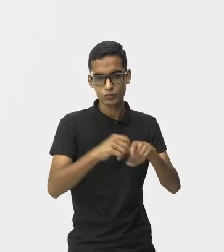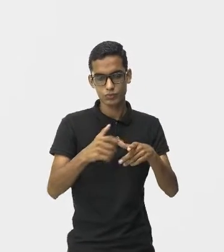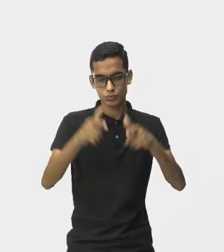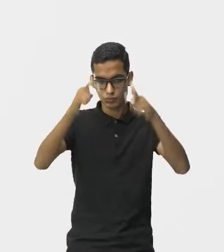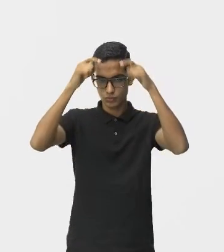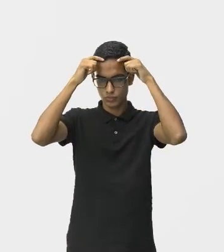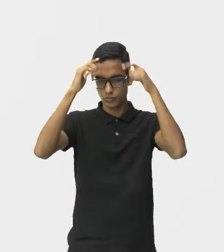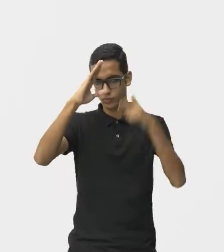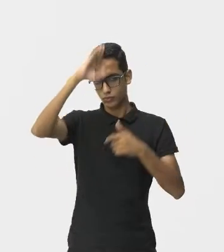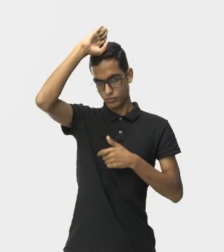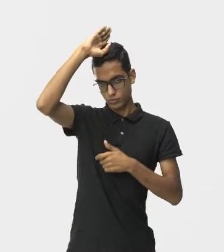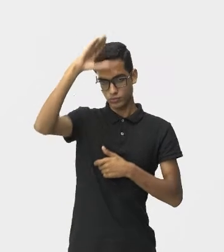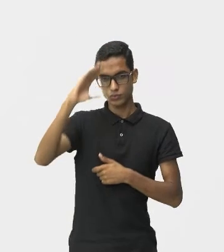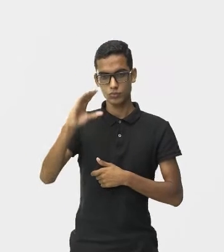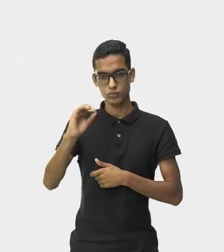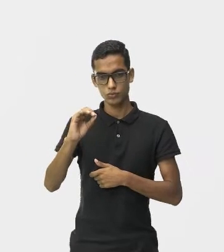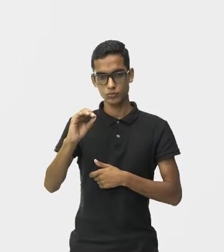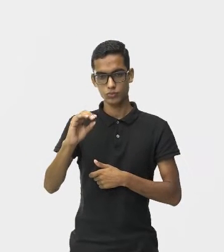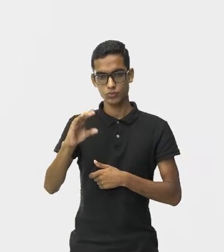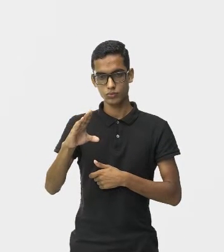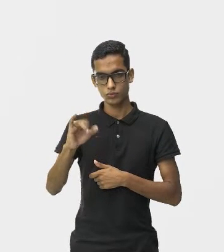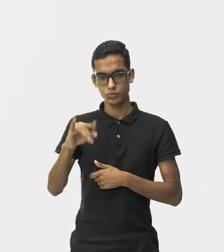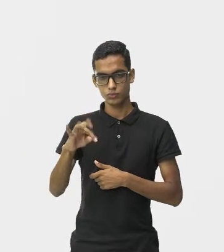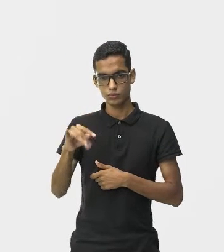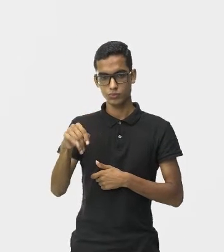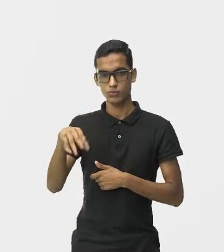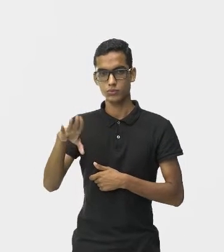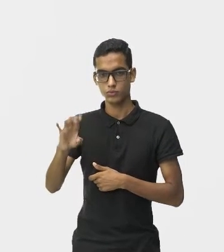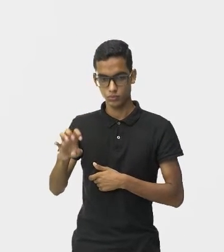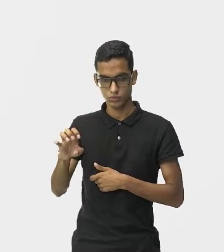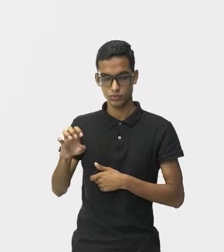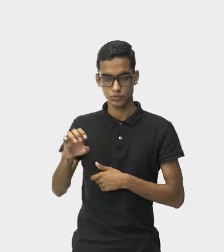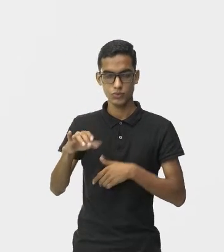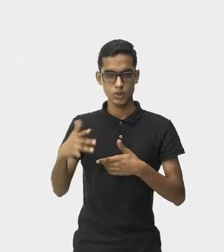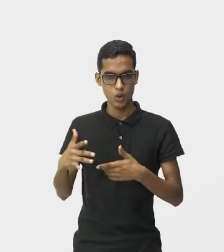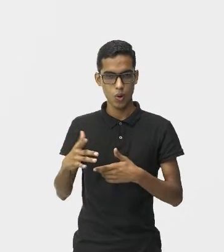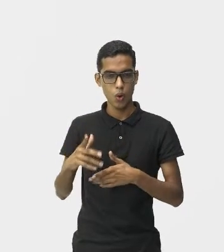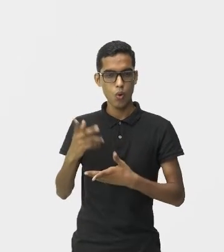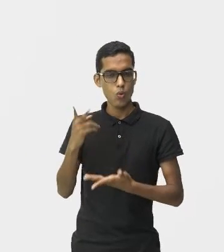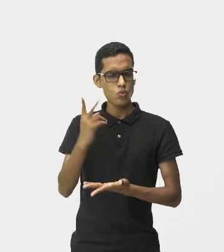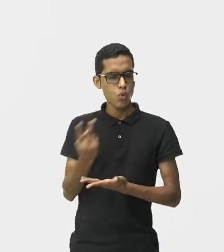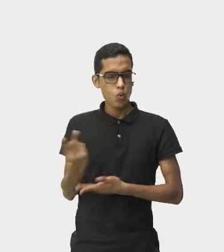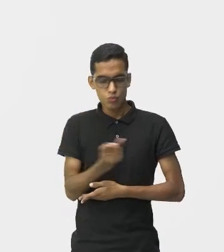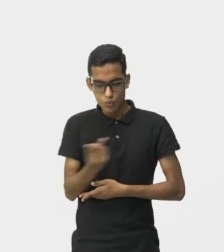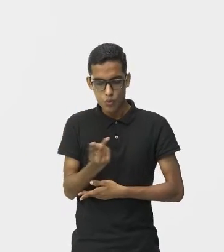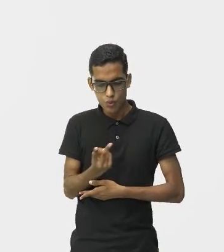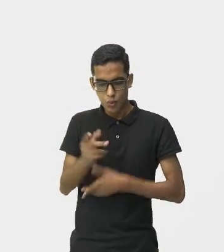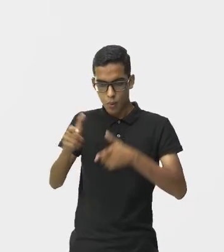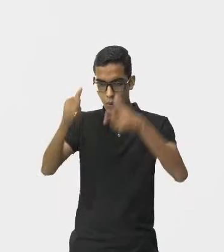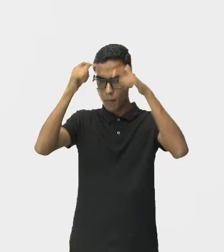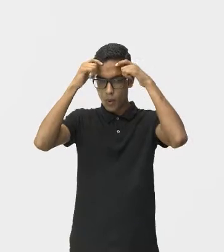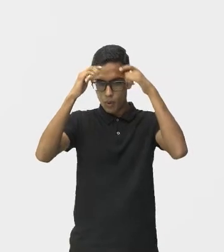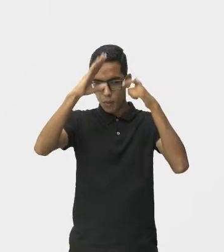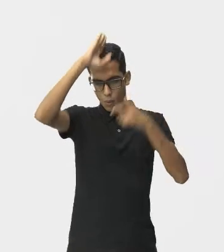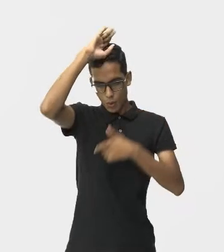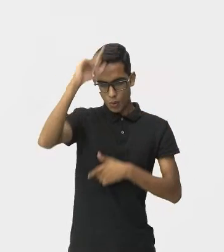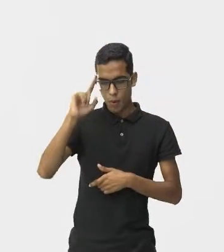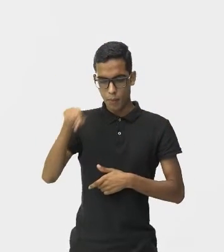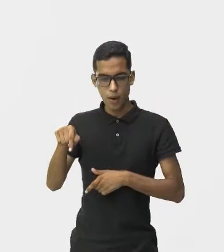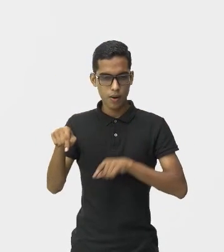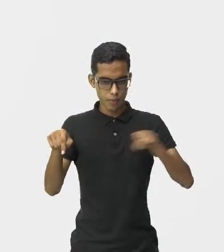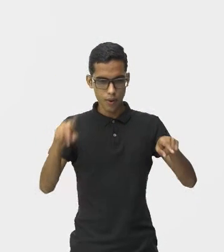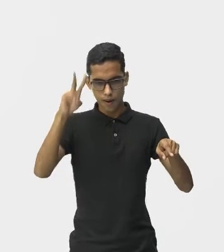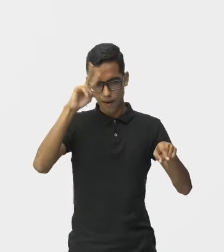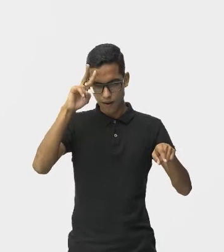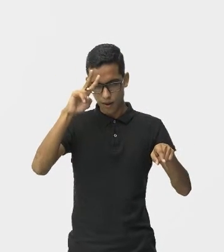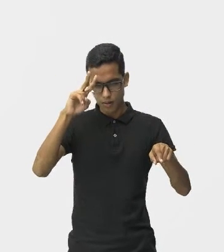Ocidente, com capital em Roma, e o Império Romano do Oriente, com capital em Bizâncio, também conhecido como Constantinopla,